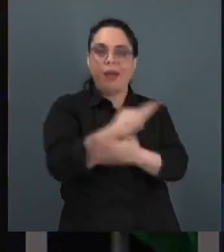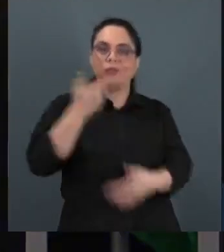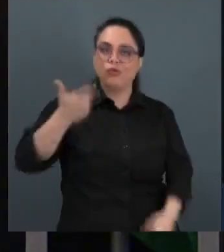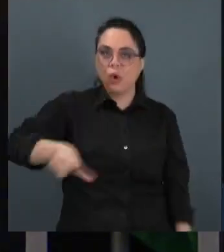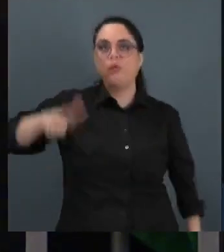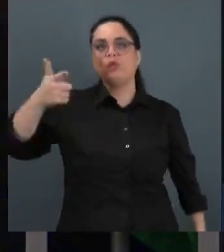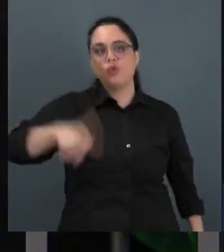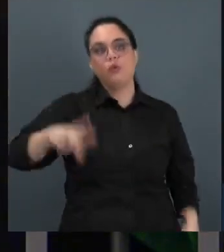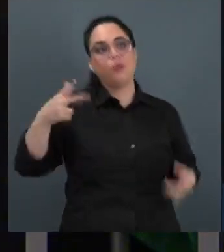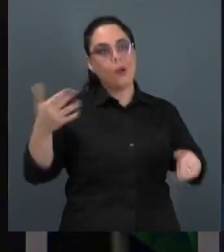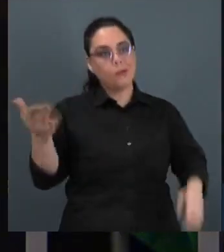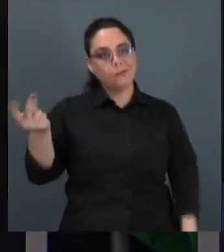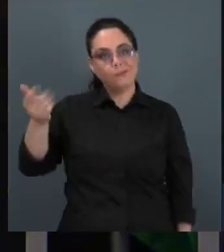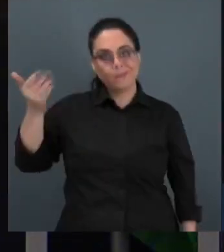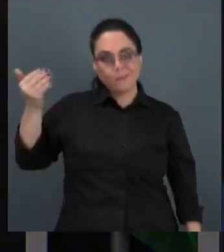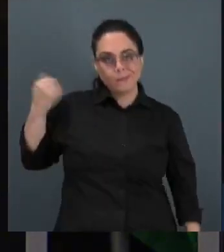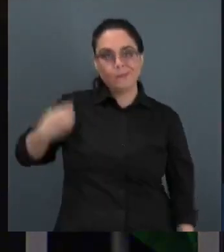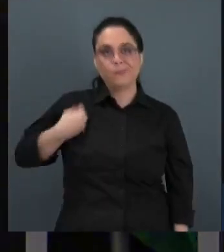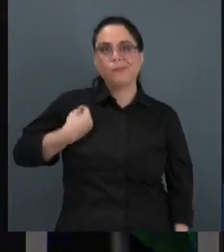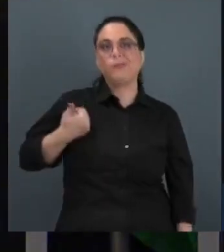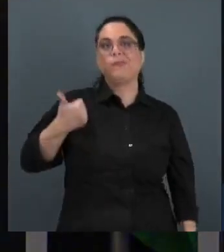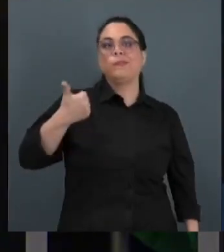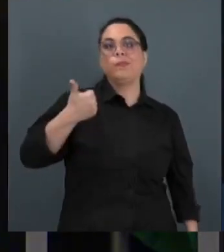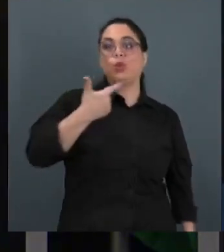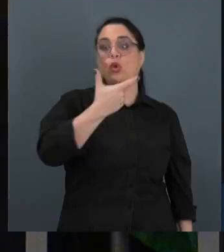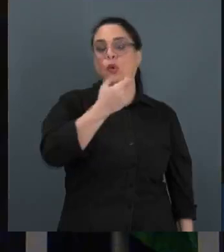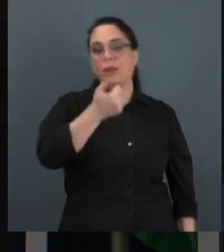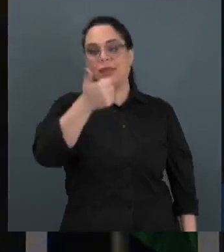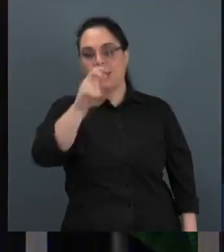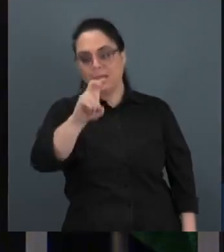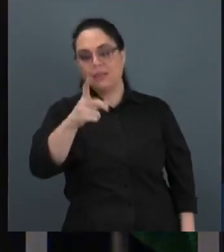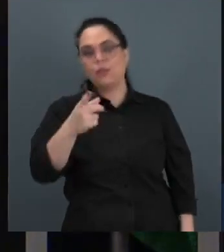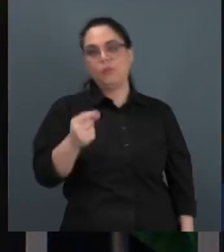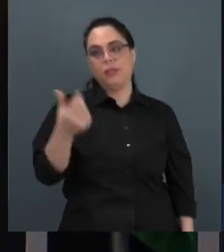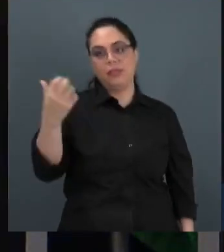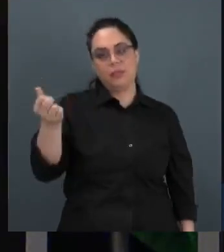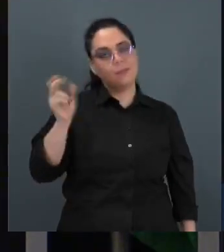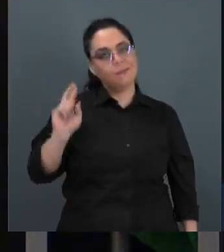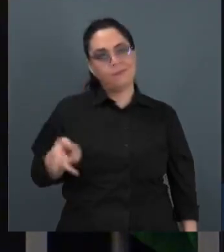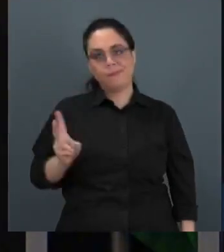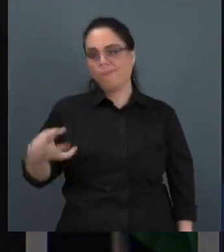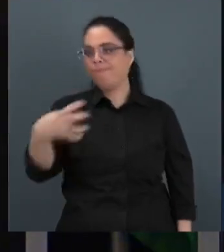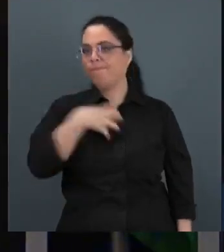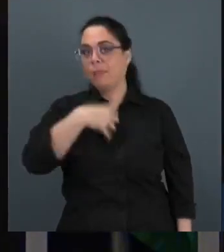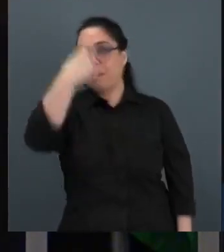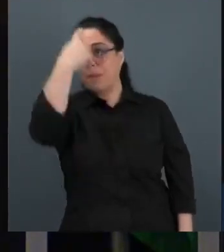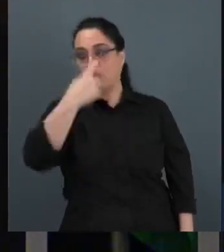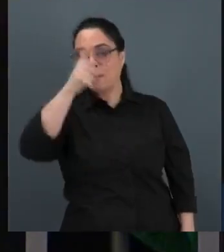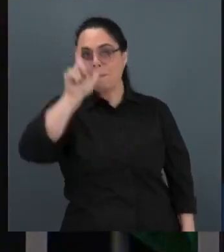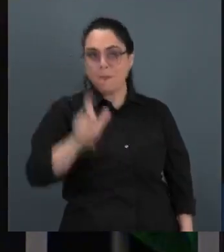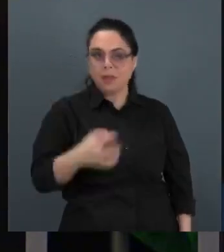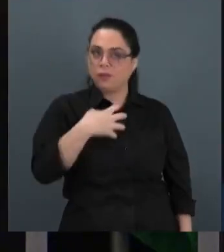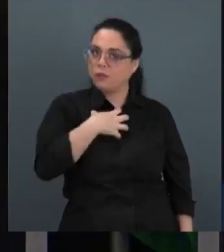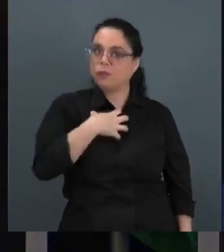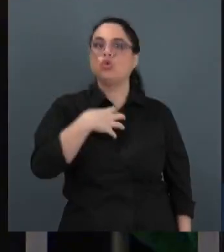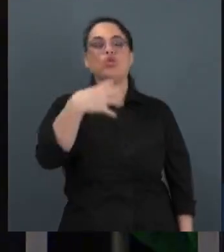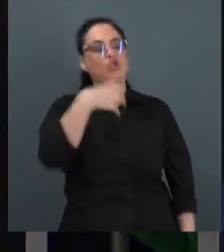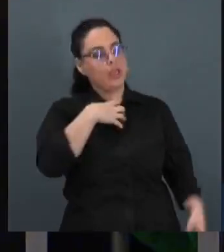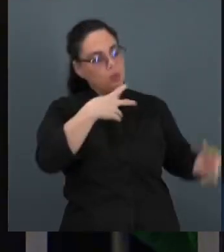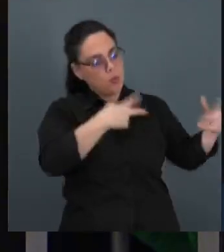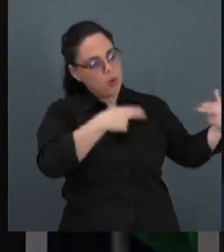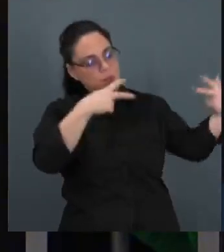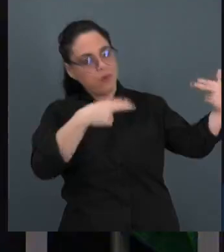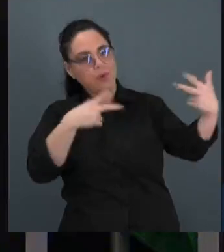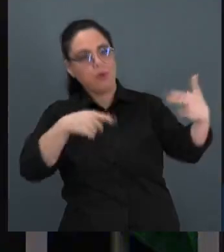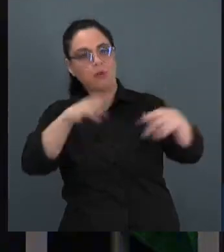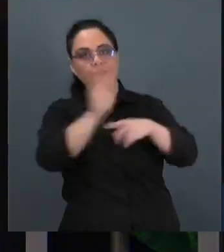que nos levaram ao desastre de 2015, 2016, com os mesmos personagens, da mesma forma, e este